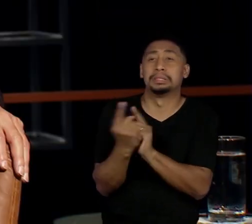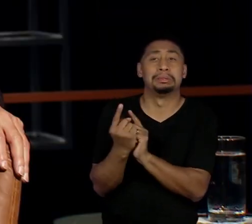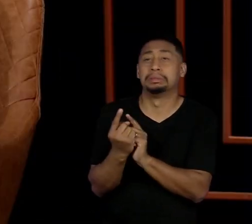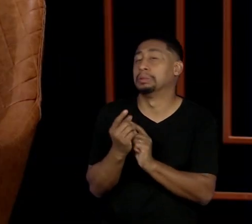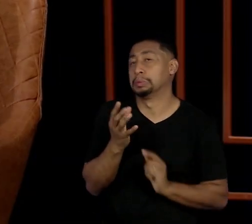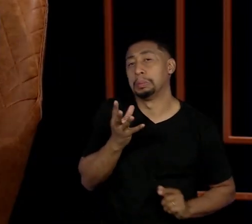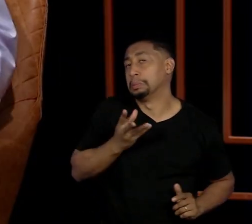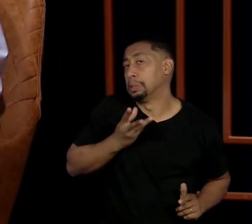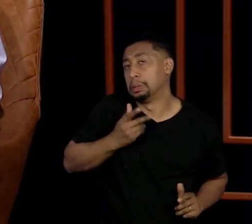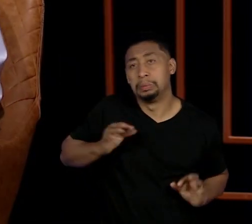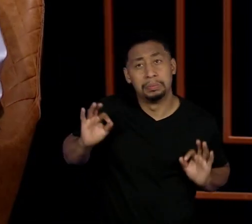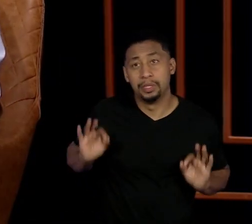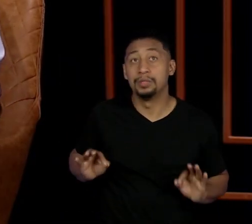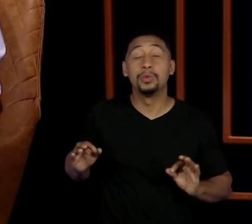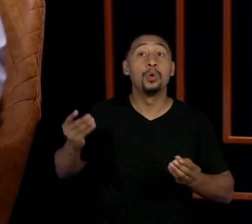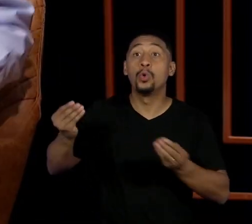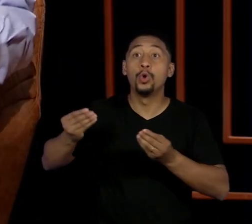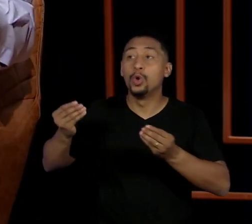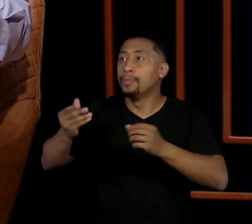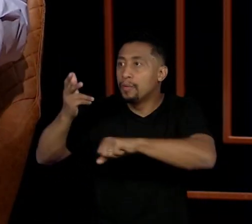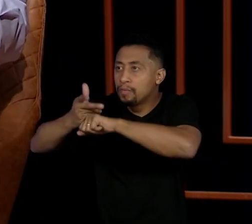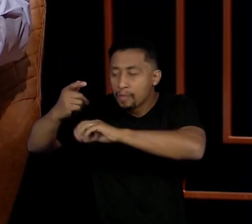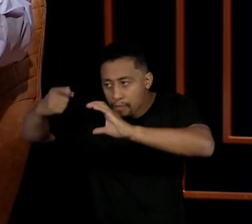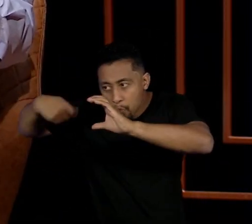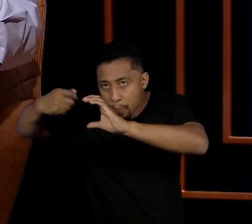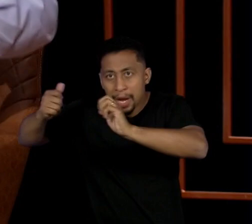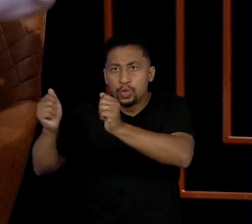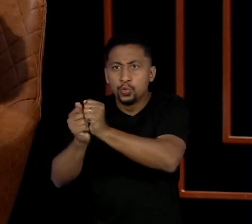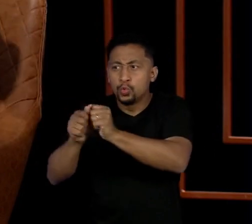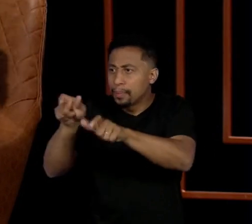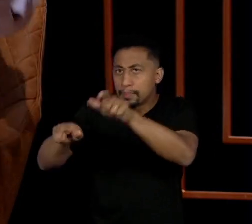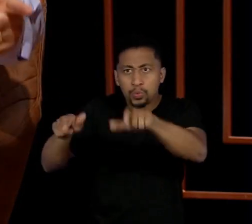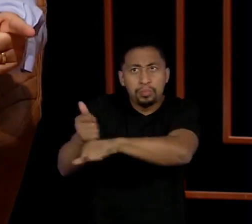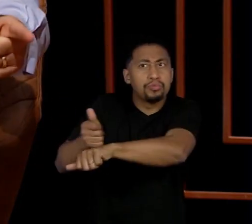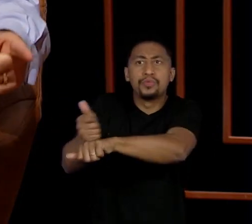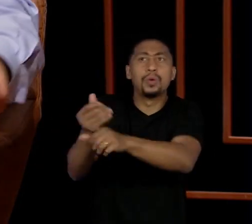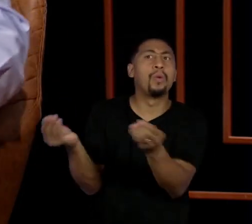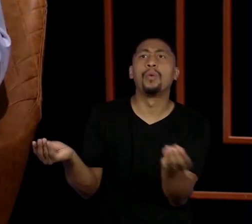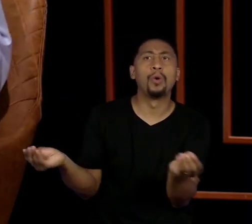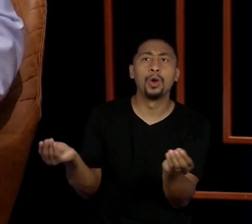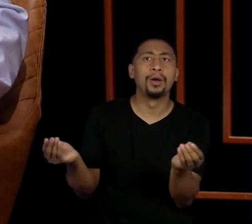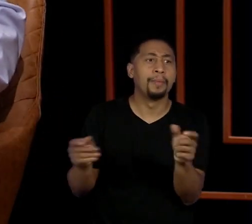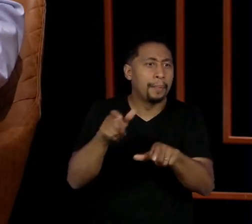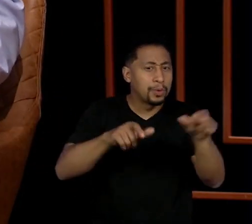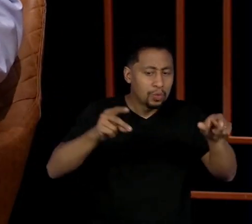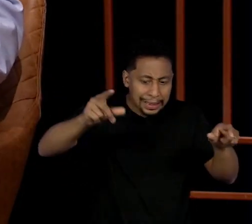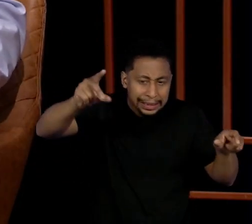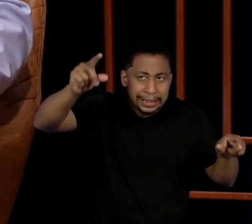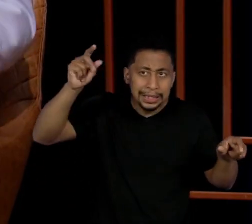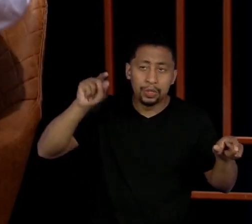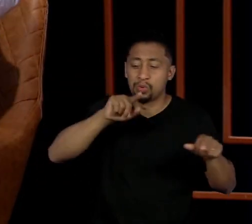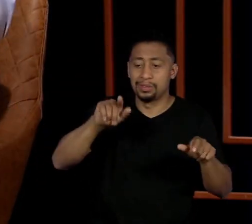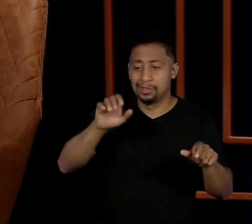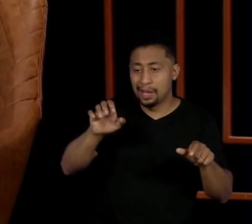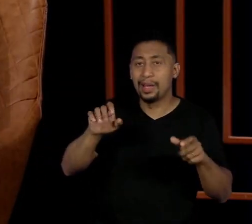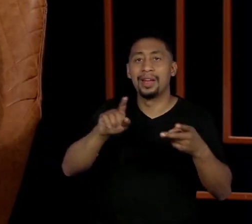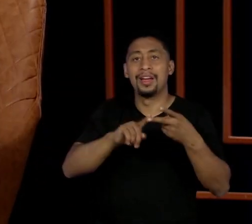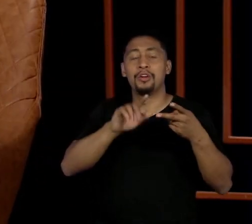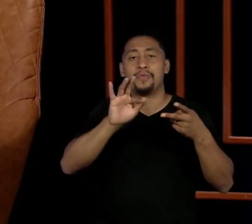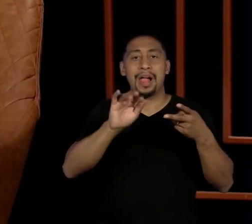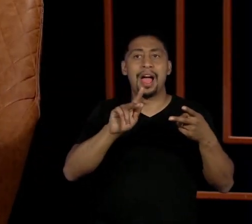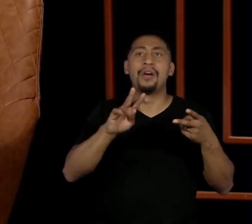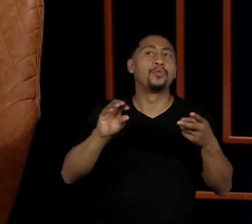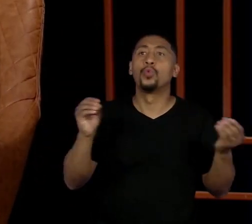com o Glauber? Como é que era filmar com o Leon Richman? Como foi fazer o filme com o Nelson Pereira dos Santos? E como é que era o Zé Celso? E como é que era o Flávio Rangel? Eu